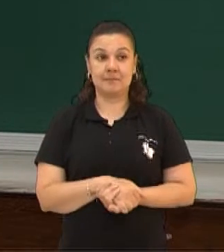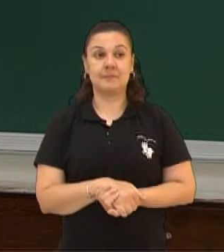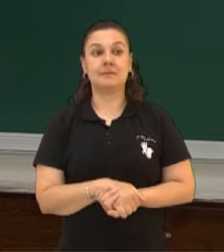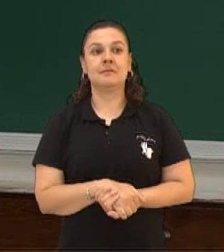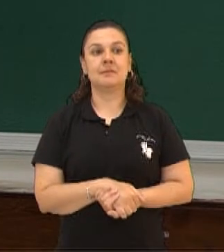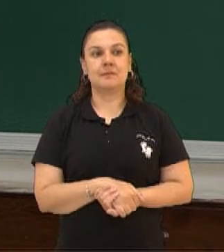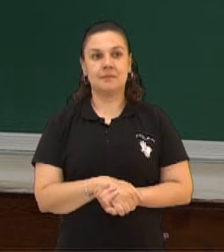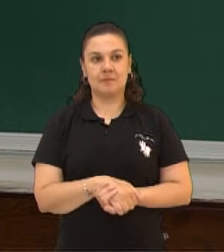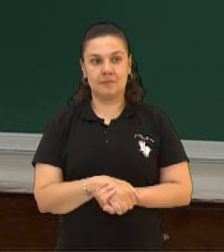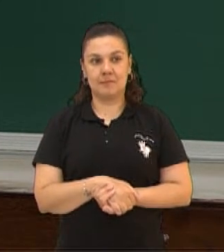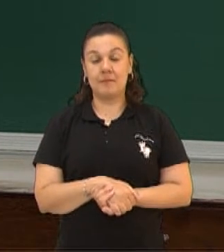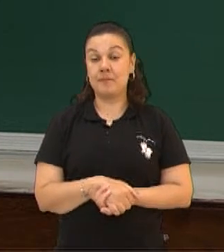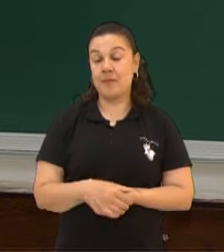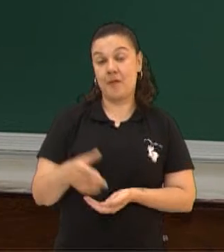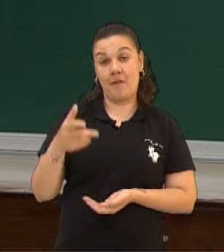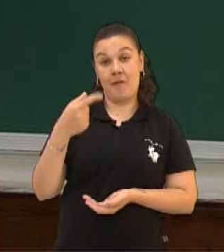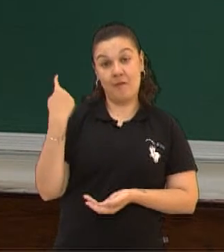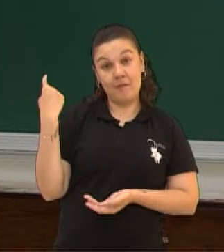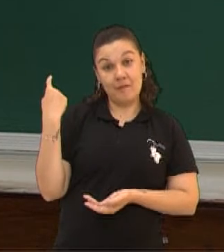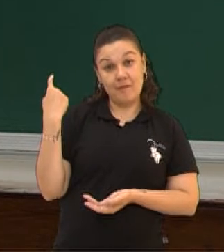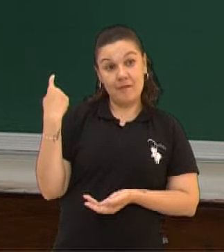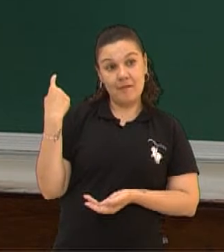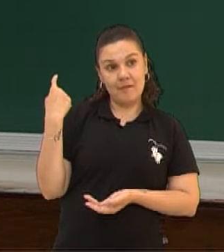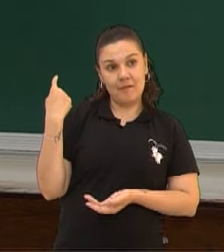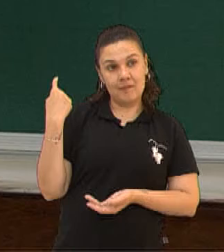bom? Então, aqui a parede 4, ó,